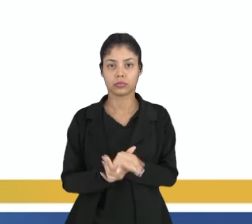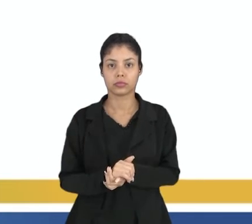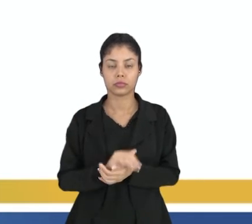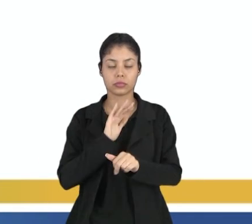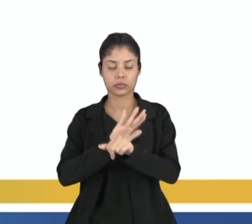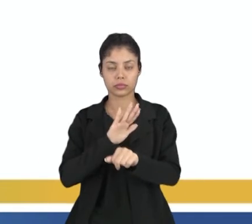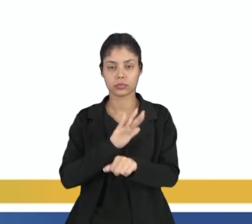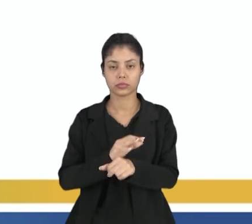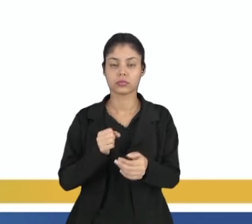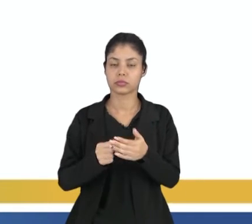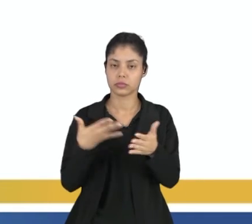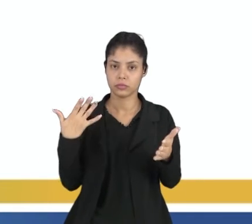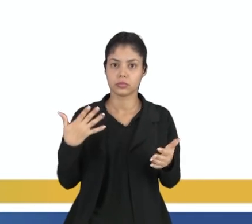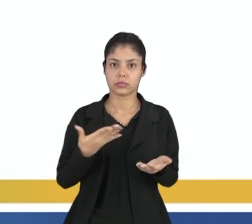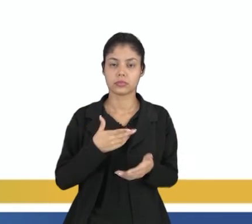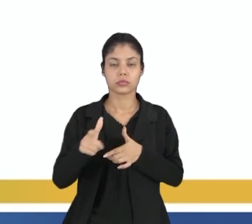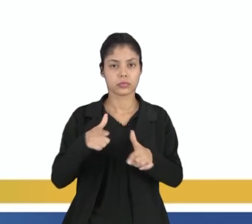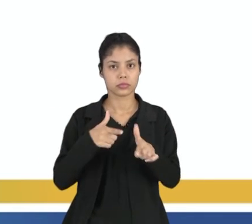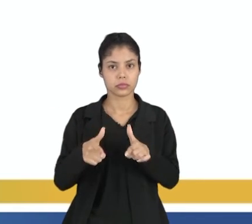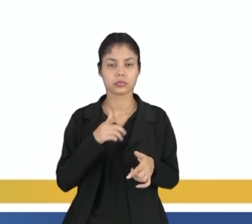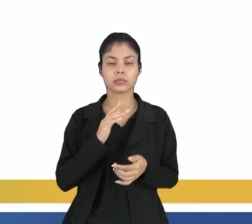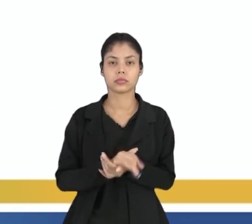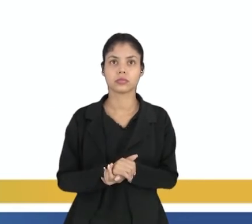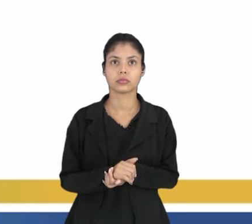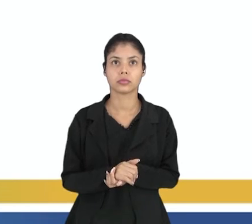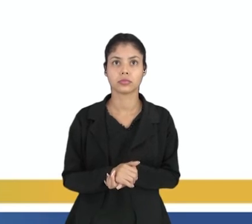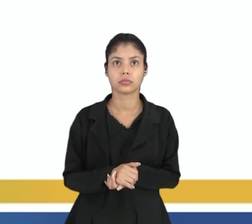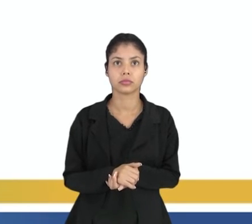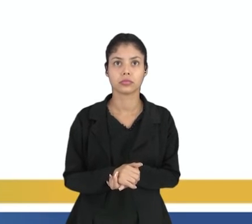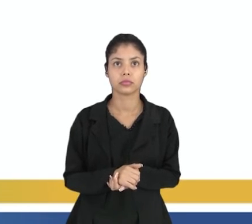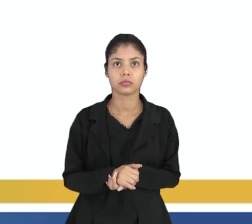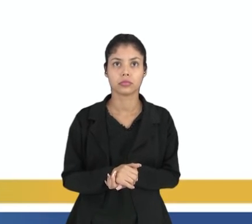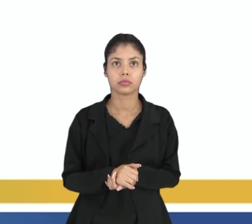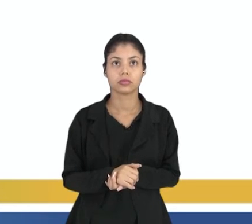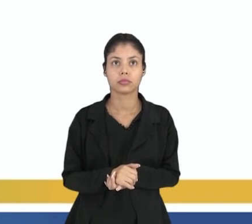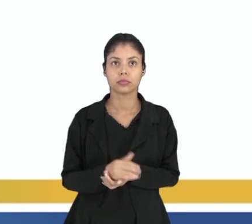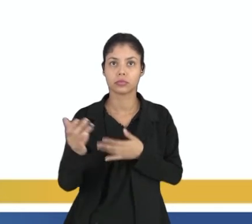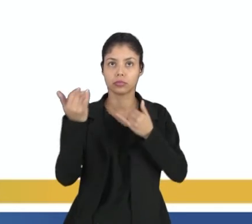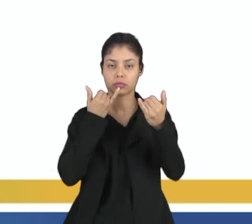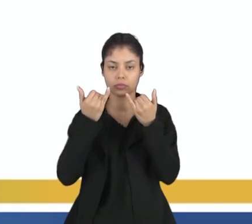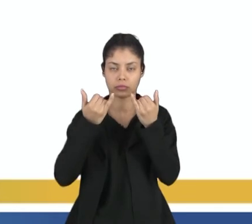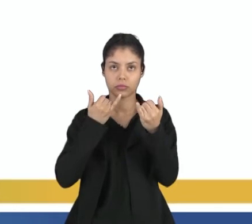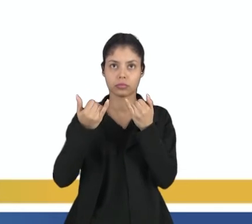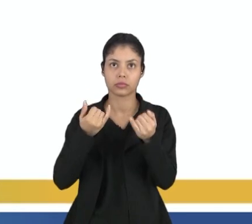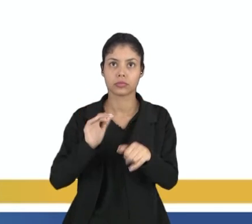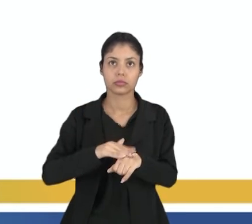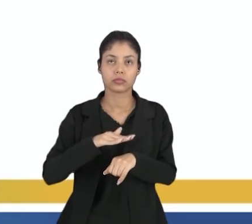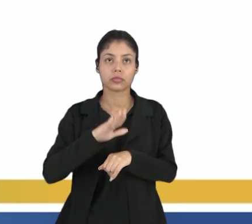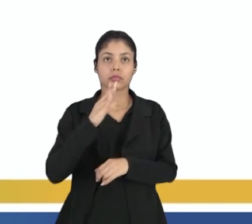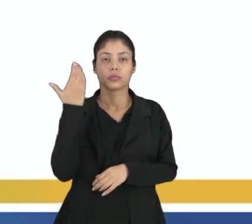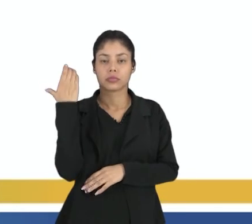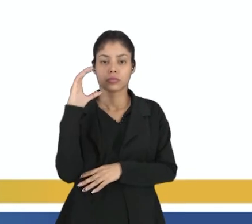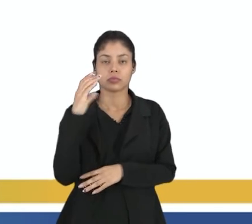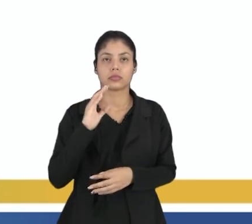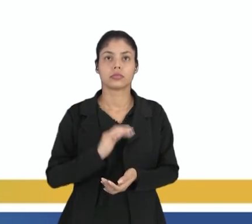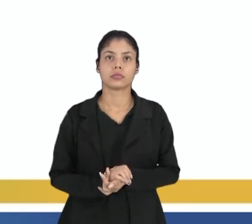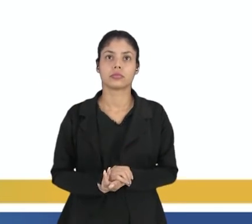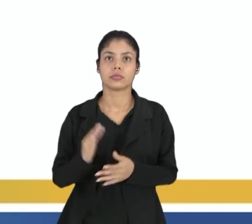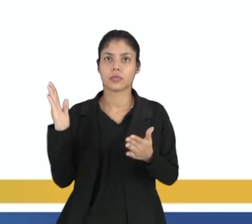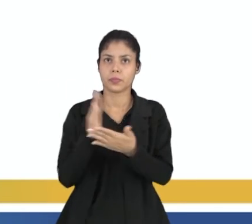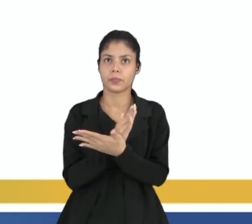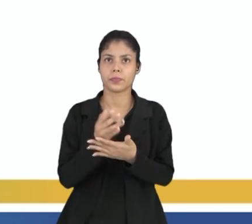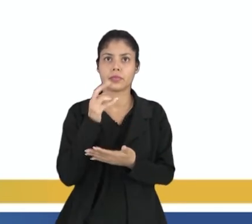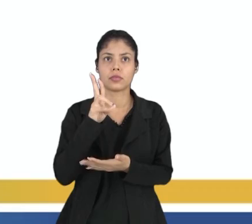Ele ajuda justamente a trabalhar essas questões, informações mais científicas.